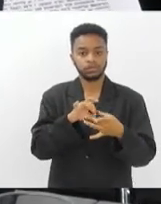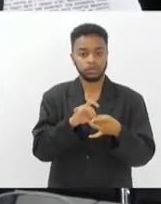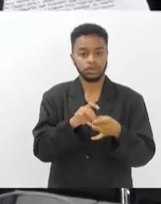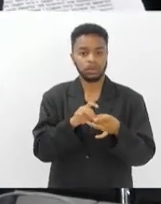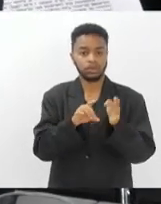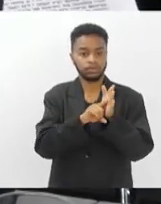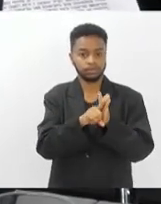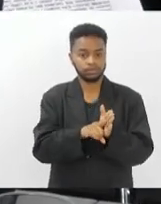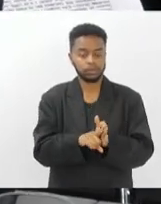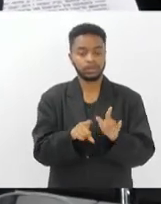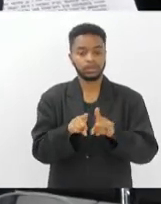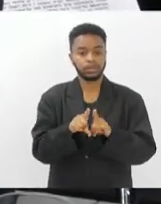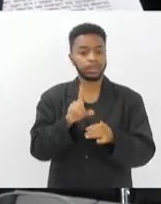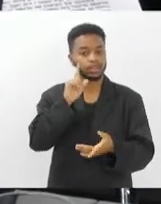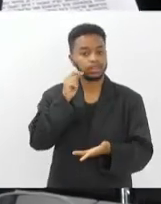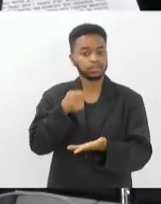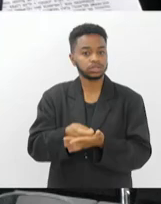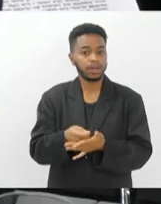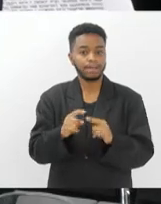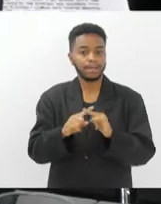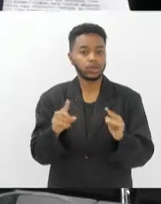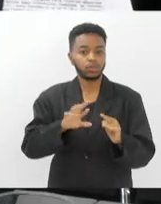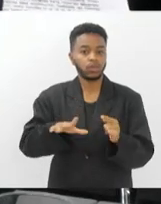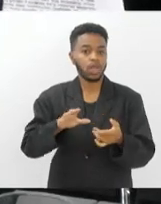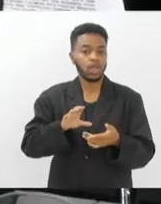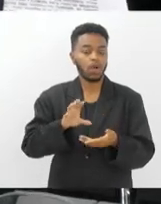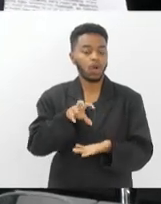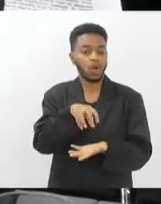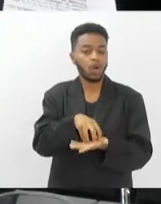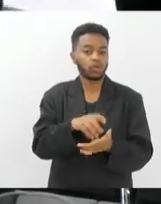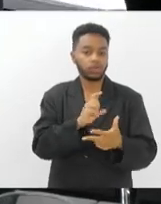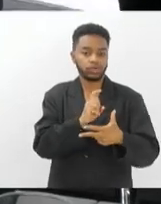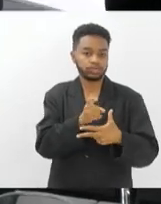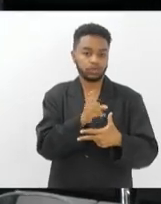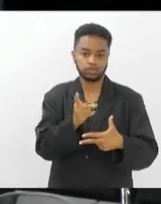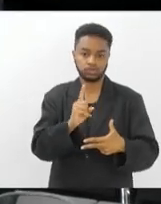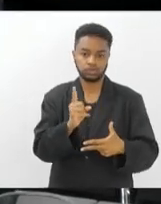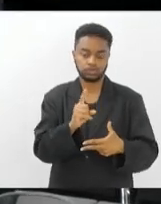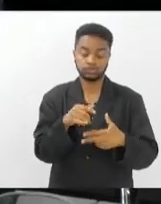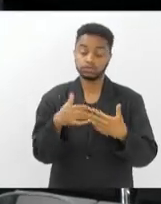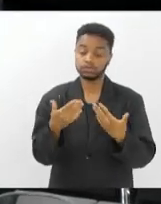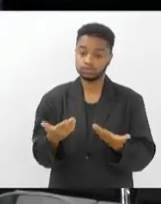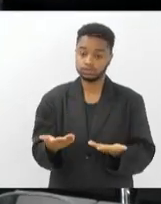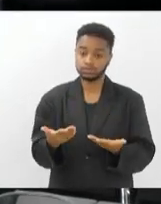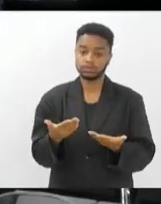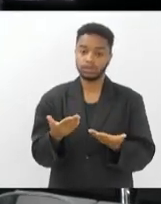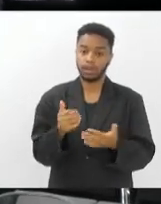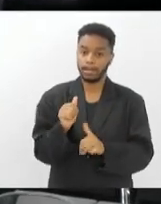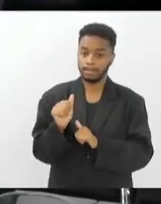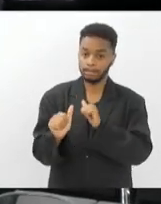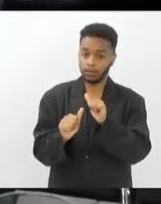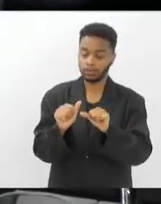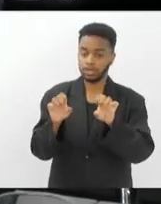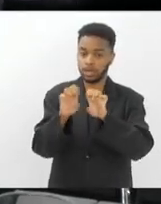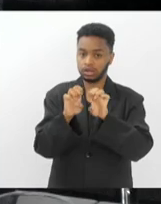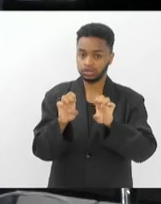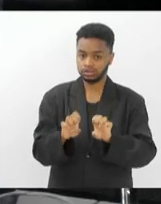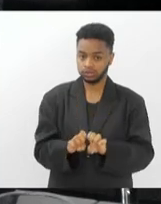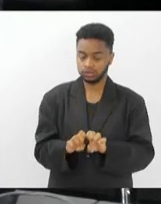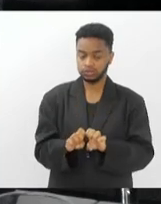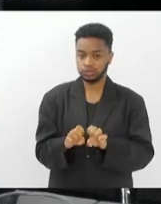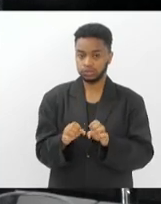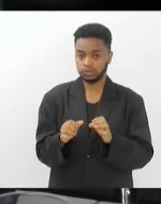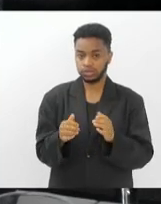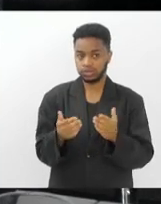consultiva e deliberativa. Eles não são órgãos executivos em si. Então, a alteração dessa estrutura,